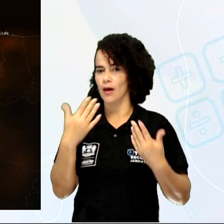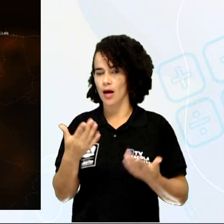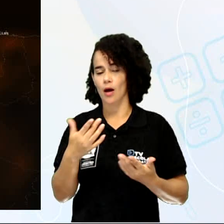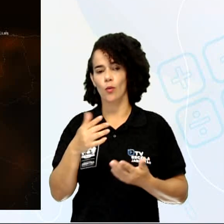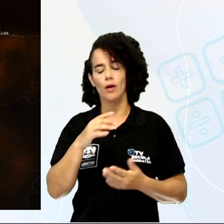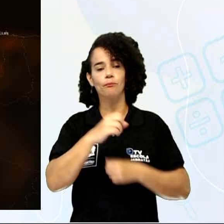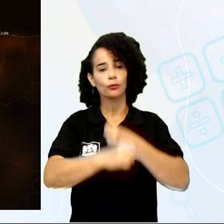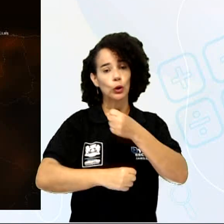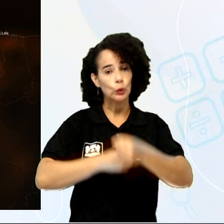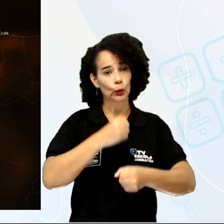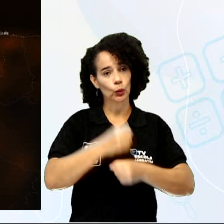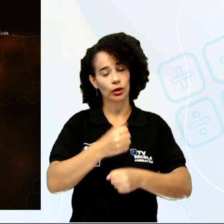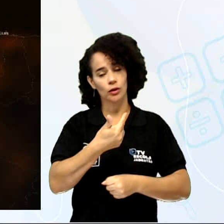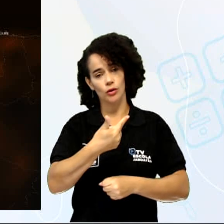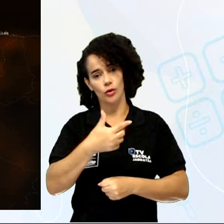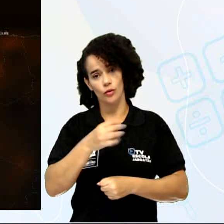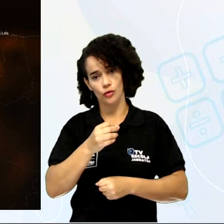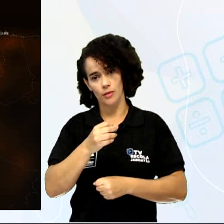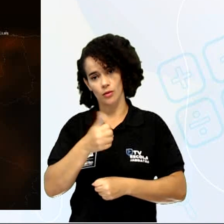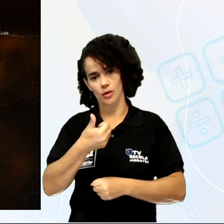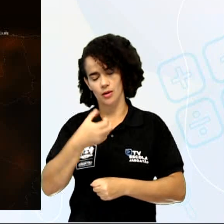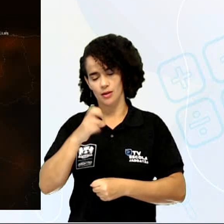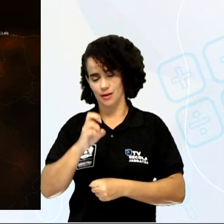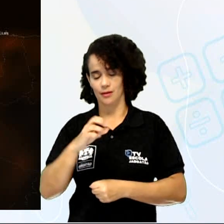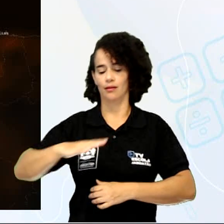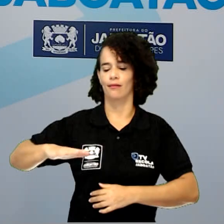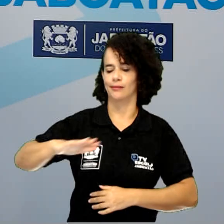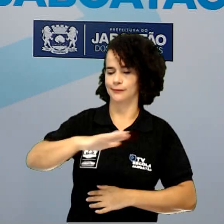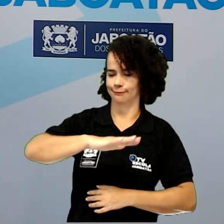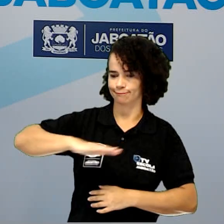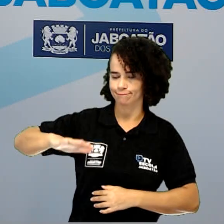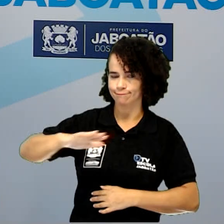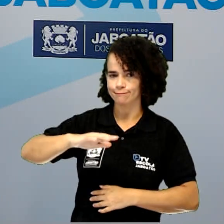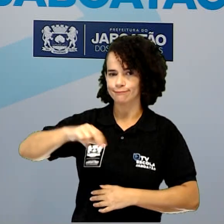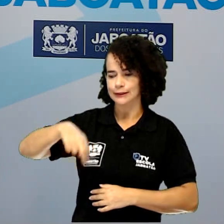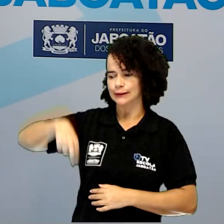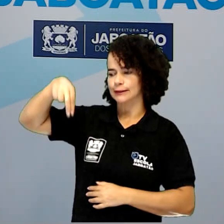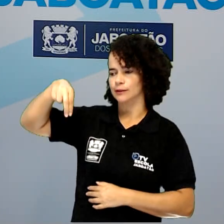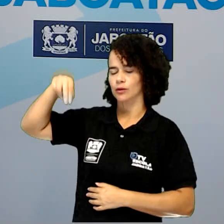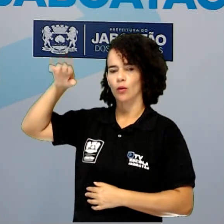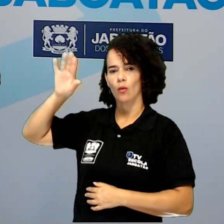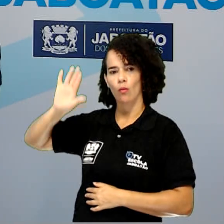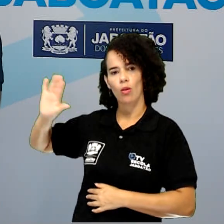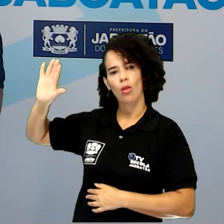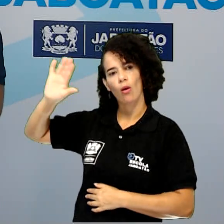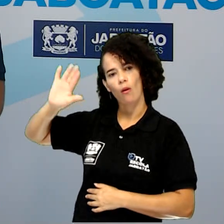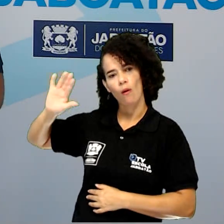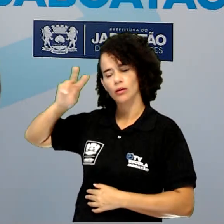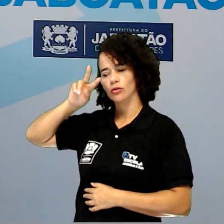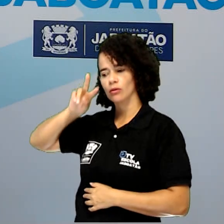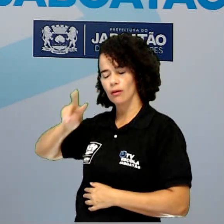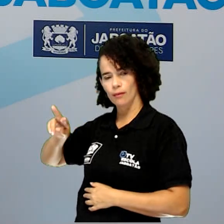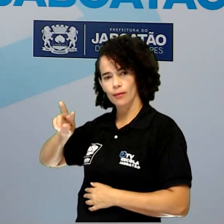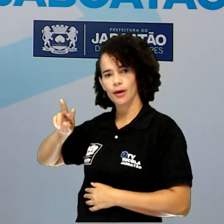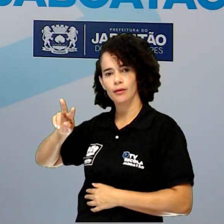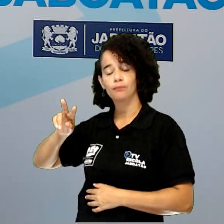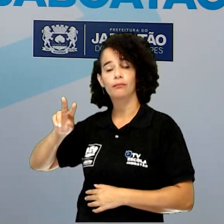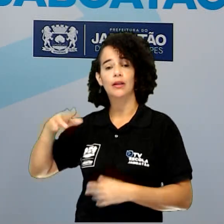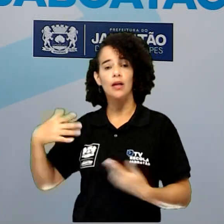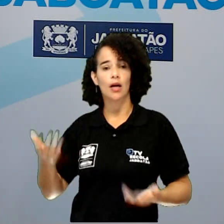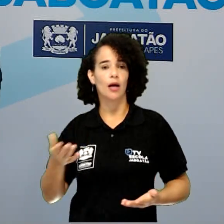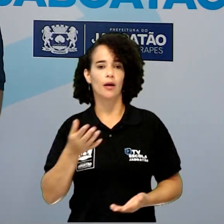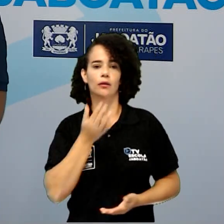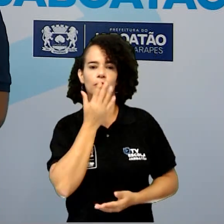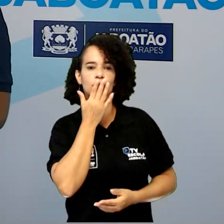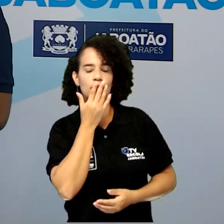Tá? Ele fala que essas áreas aqui na região norte, onde a gente está vendo os pontos mais intensos de cores amarelo e vermelho, são as